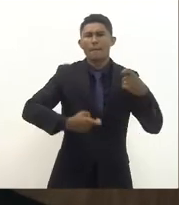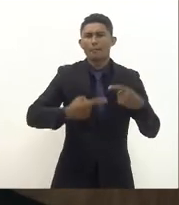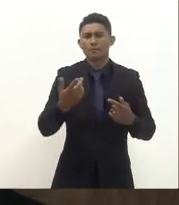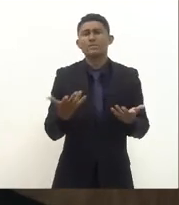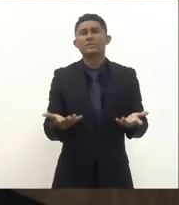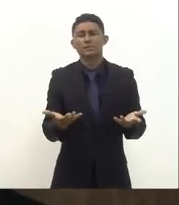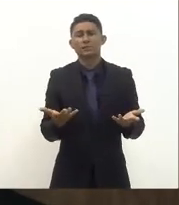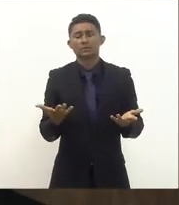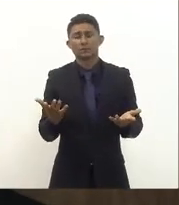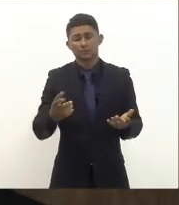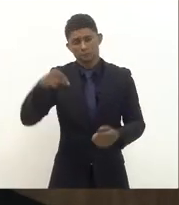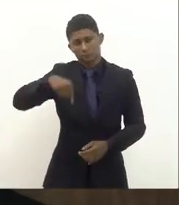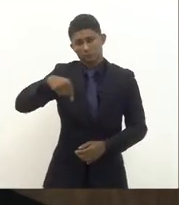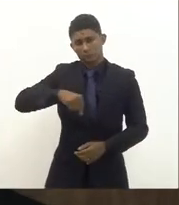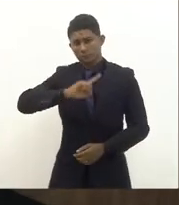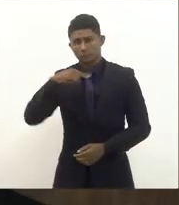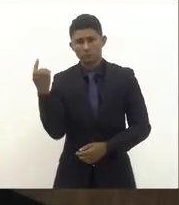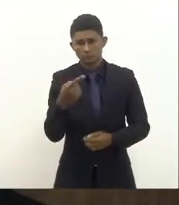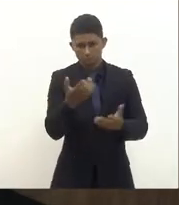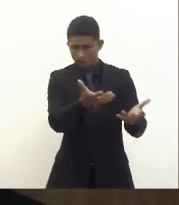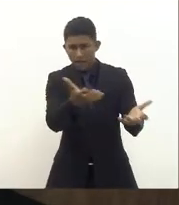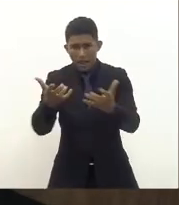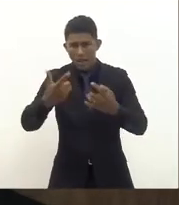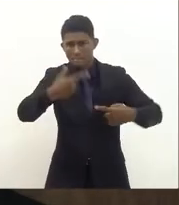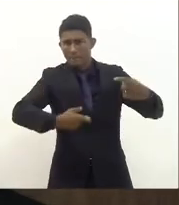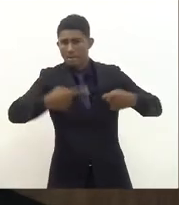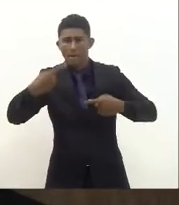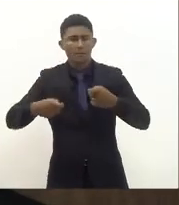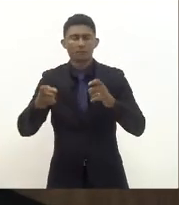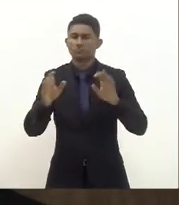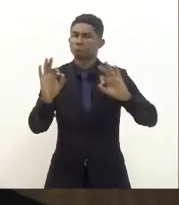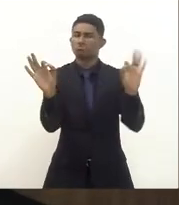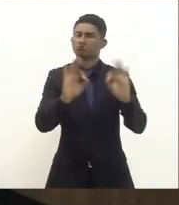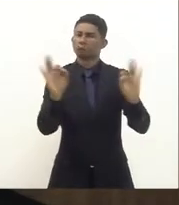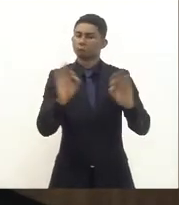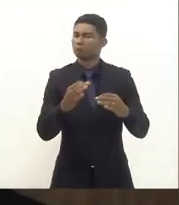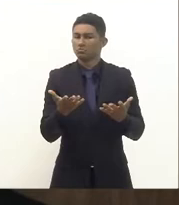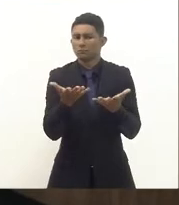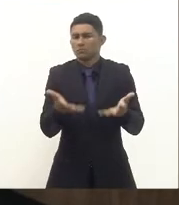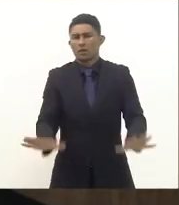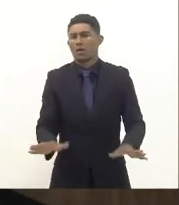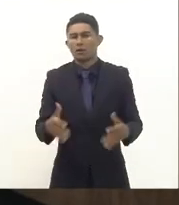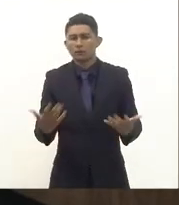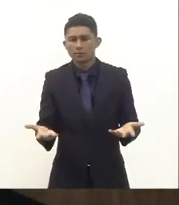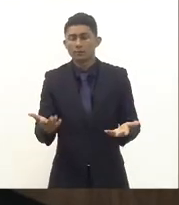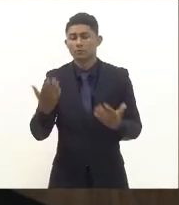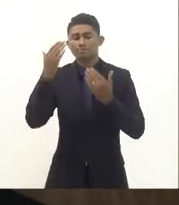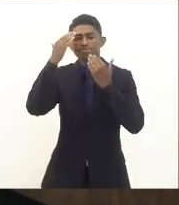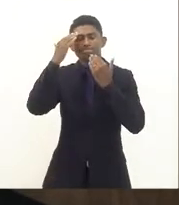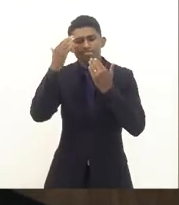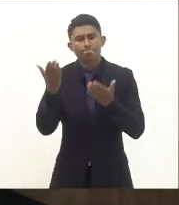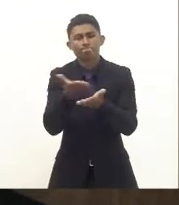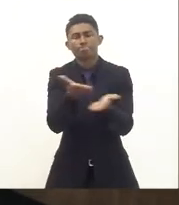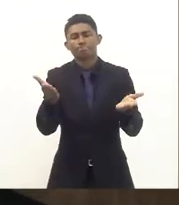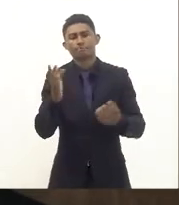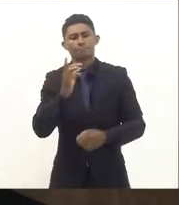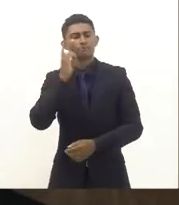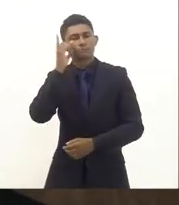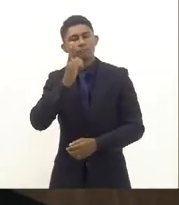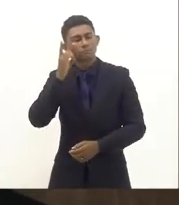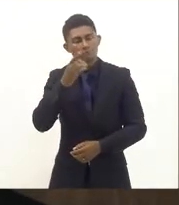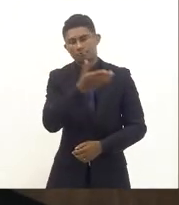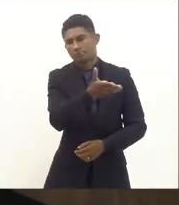que que a gente se propõe a fazer e não é isso que essa casa deveria se propor então é que agradeço muito aos meus pares